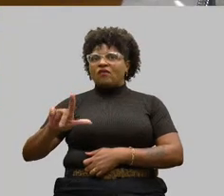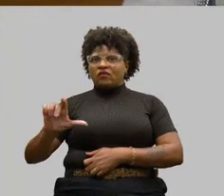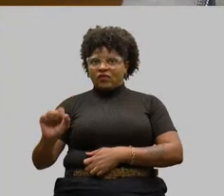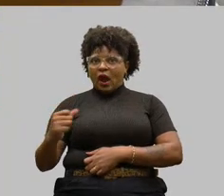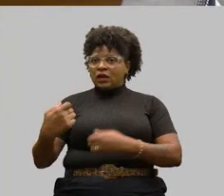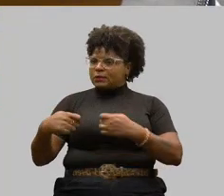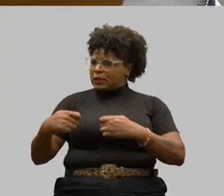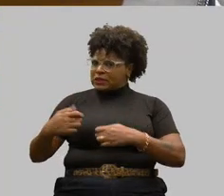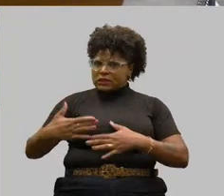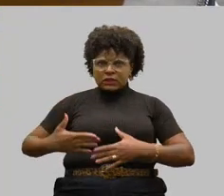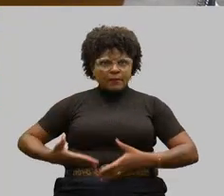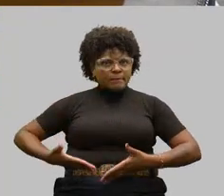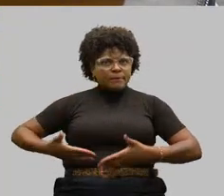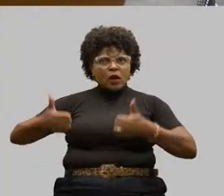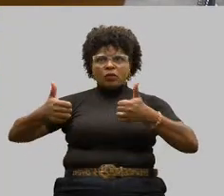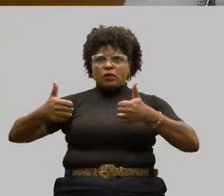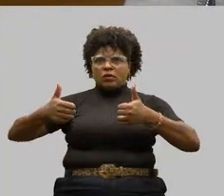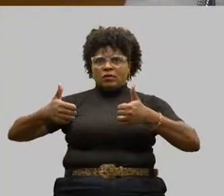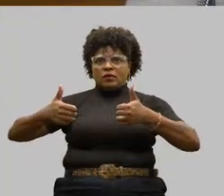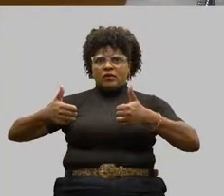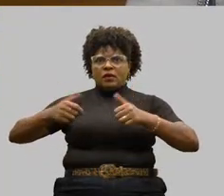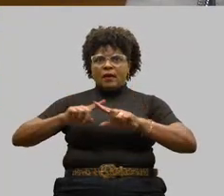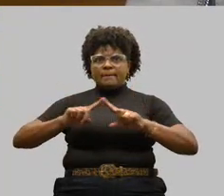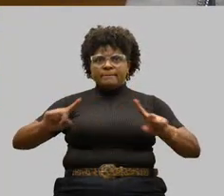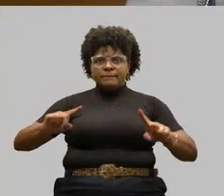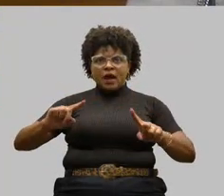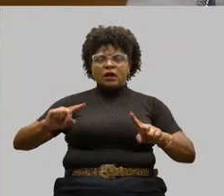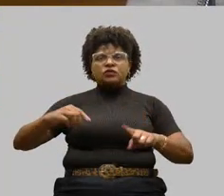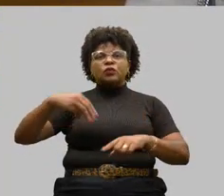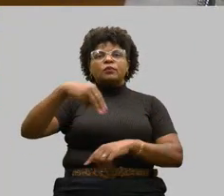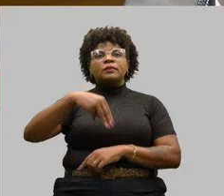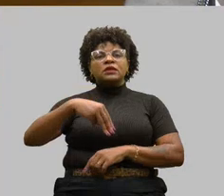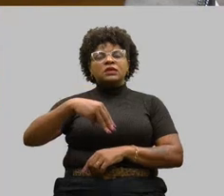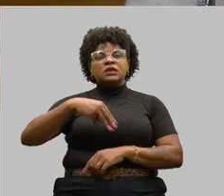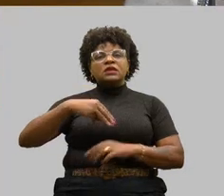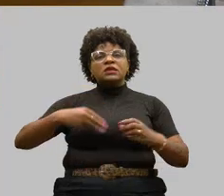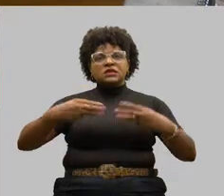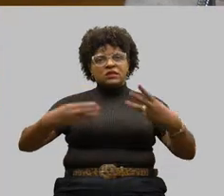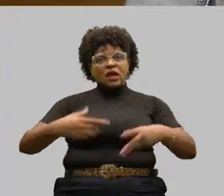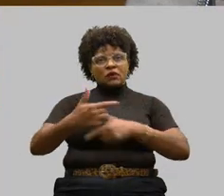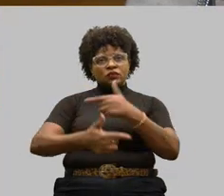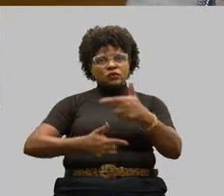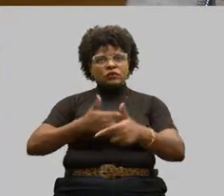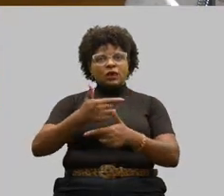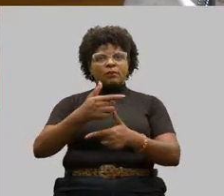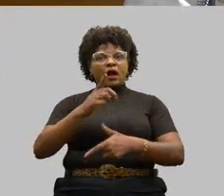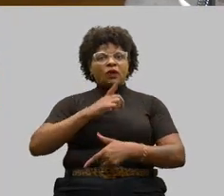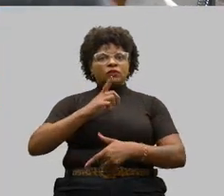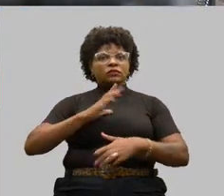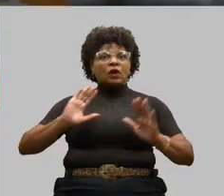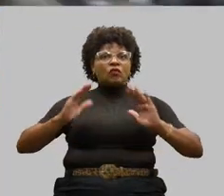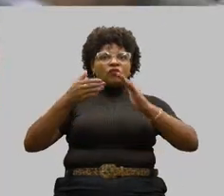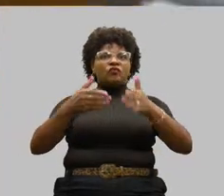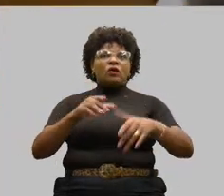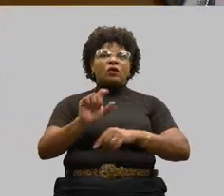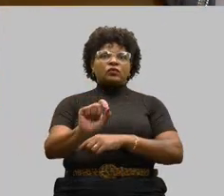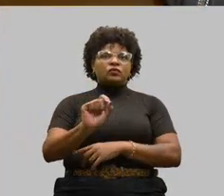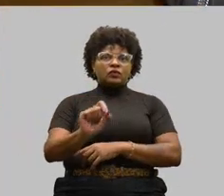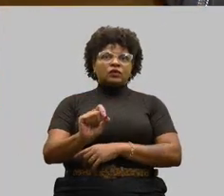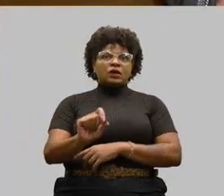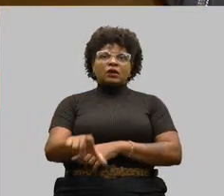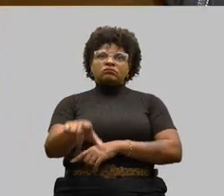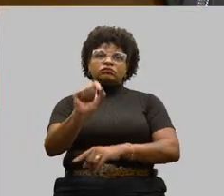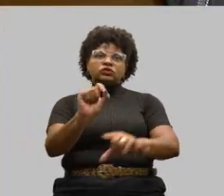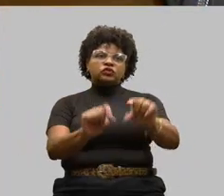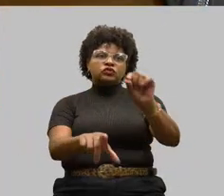nessa esfera mas nós enquanto Ministério do Trabalho a gente trabalha frente a questão celetista né